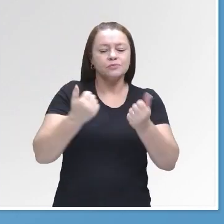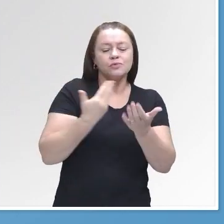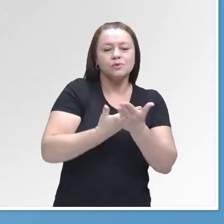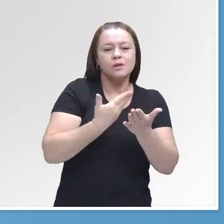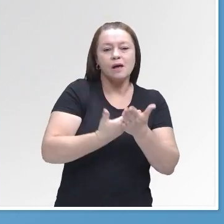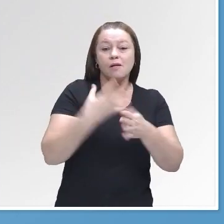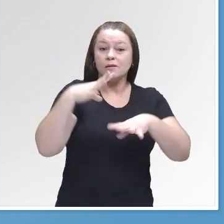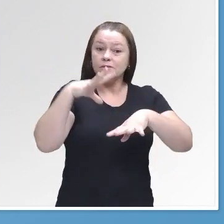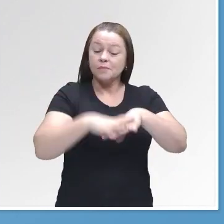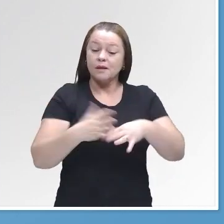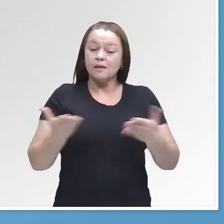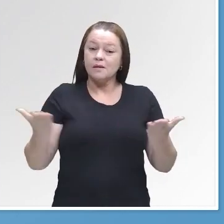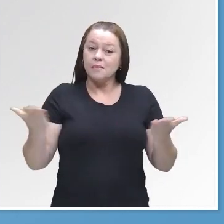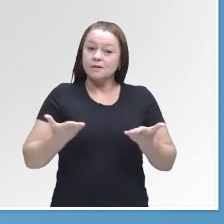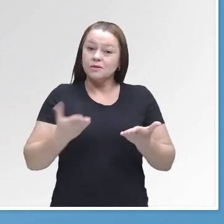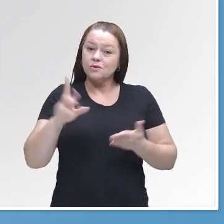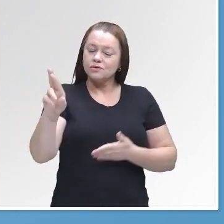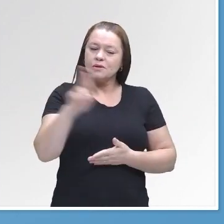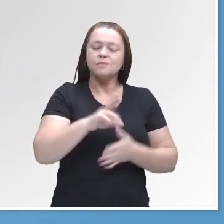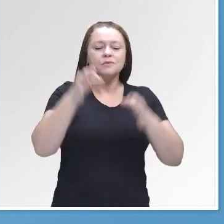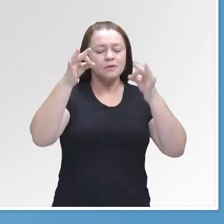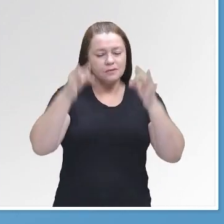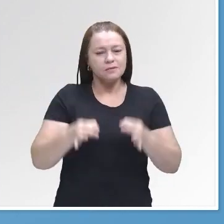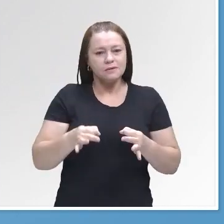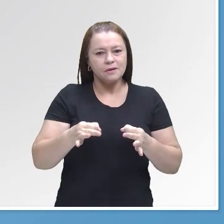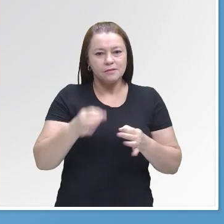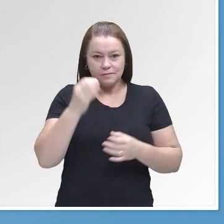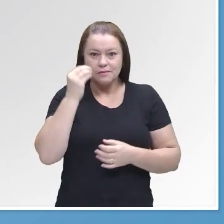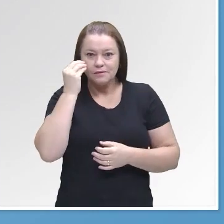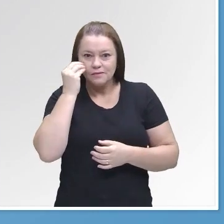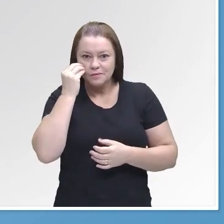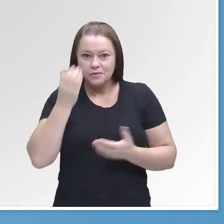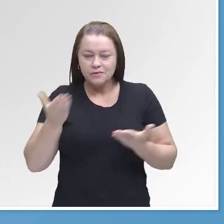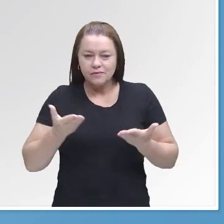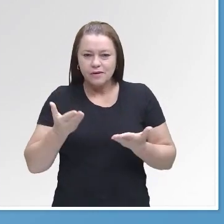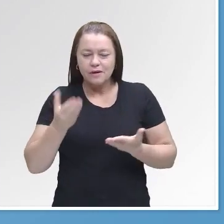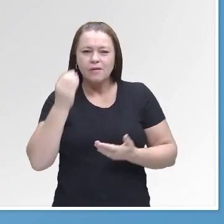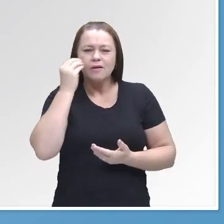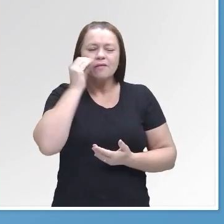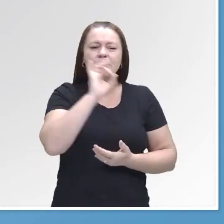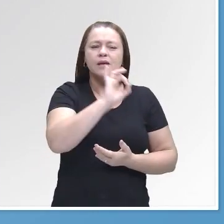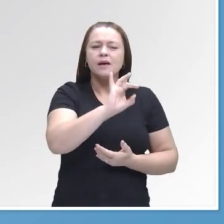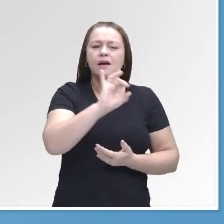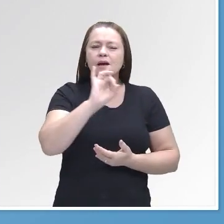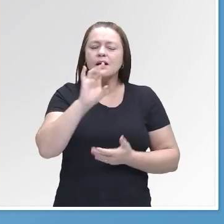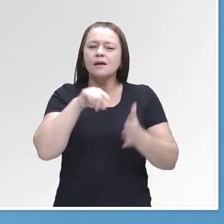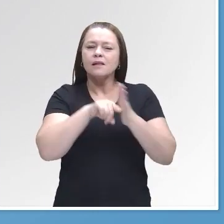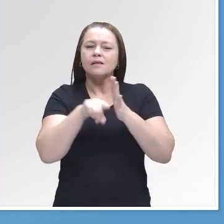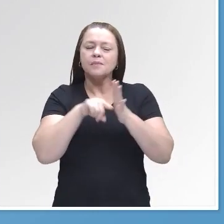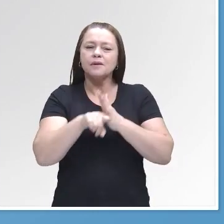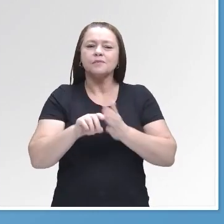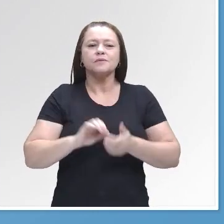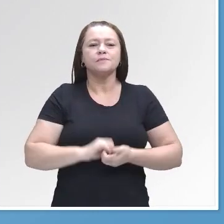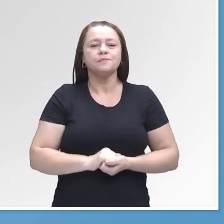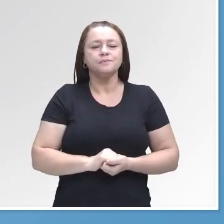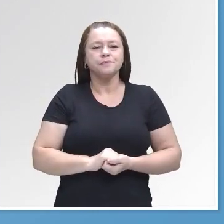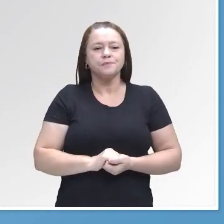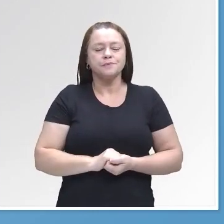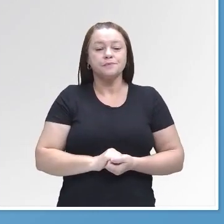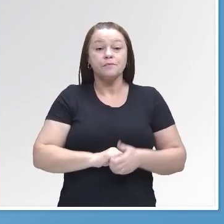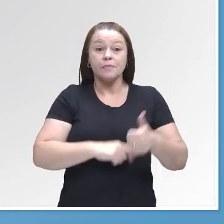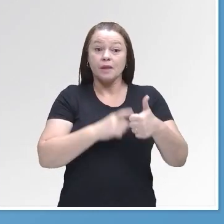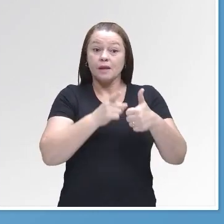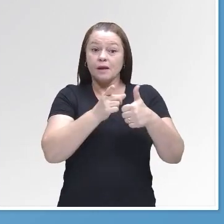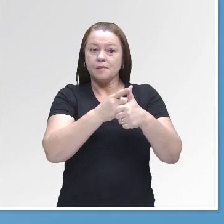e responderam correto. Vamos agora conferir cada questão. Vem comigo.